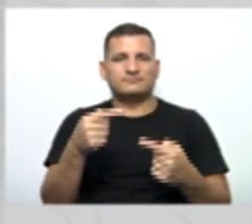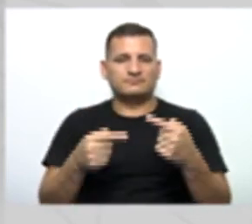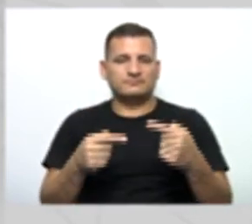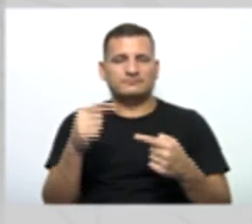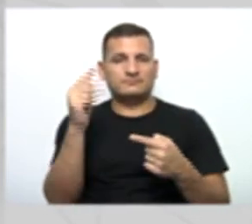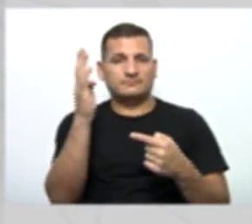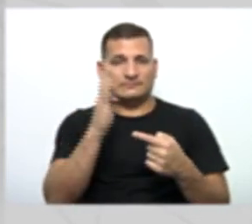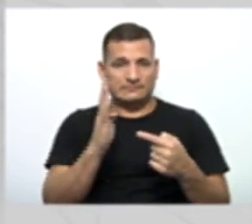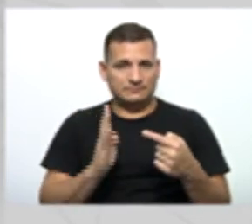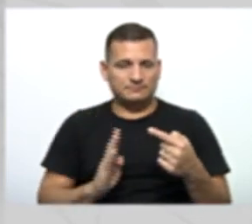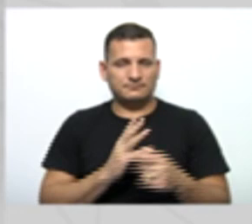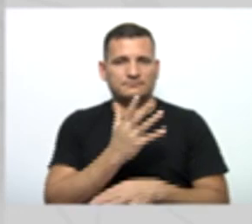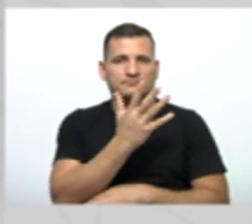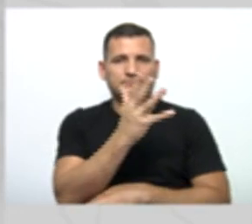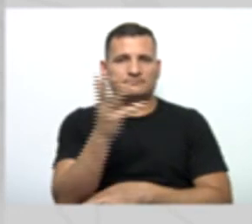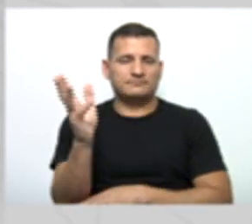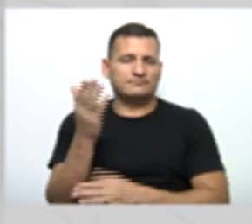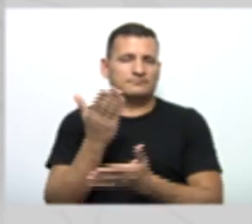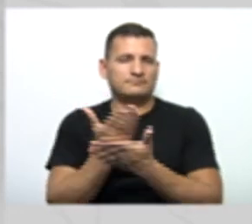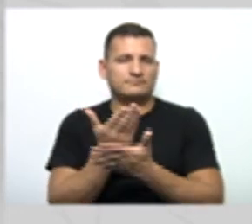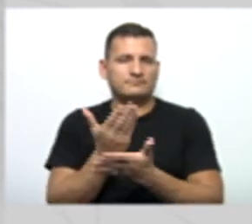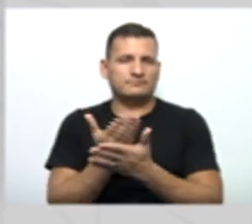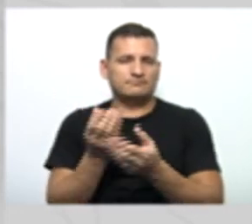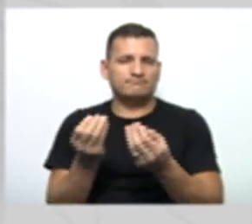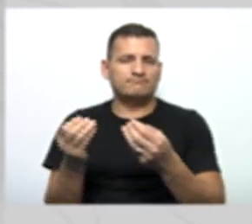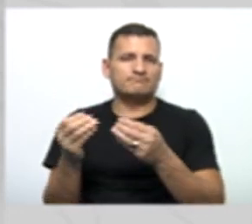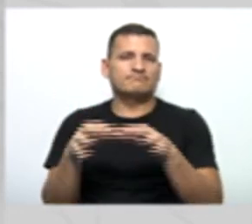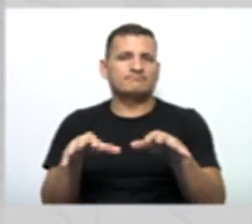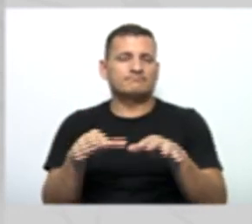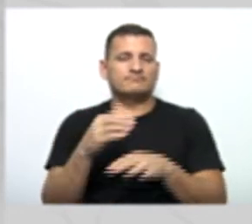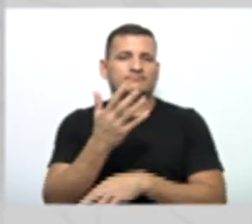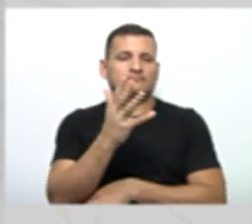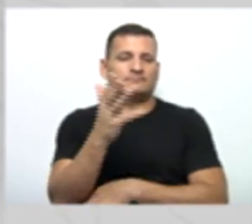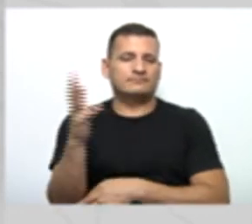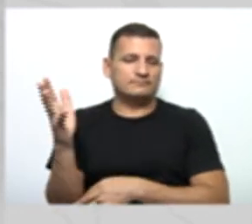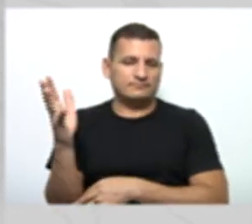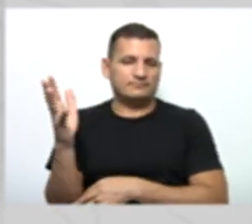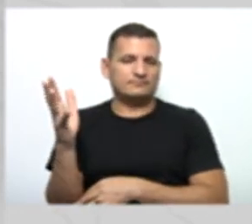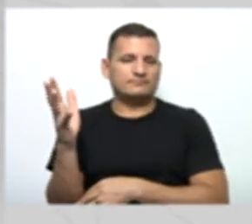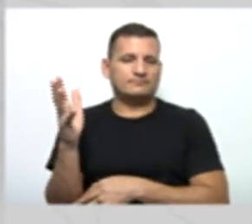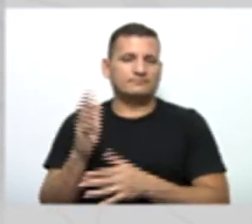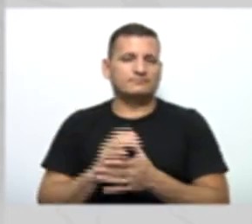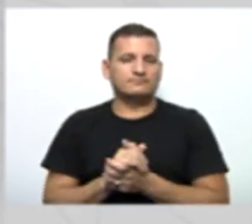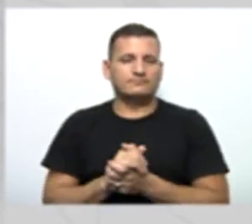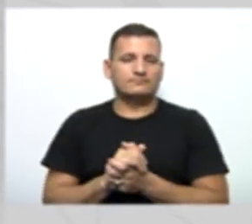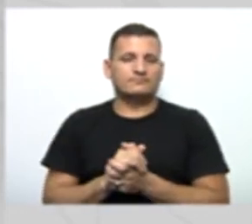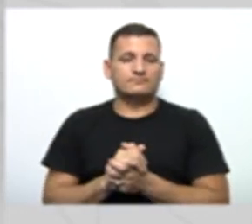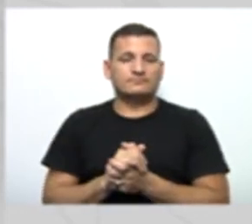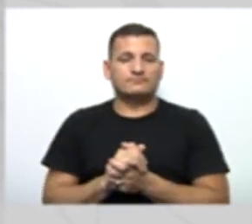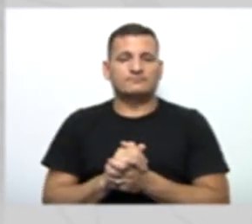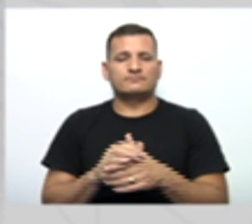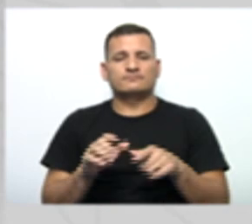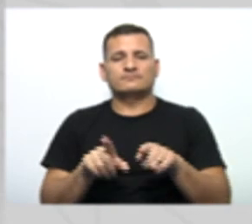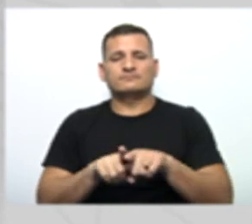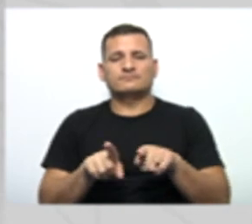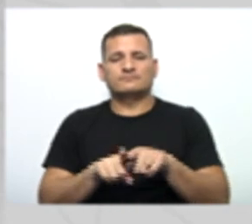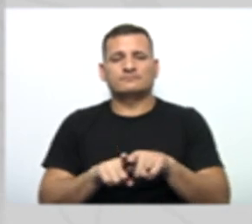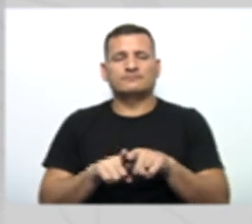ambiente, estudos de impactos ambientais, EIA-RIMA e licenciamento ambiental.